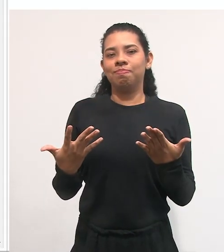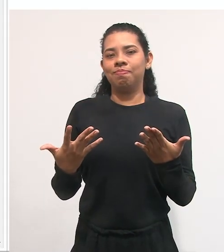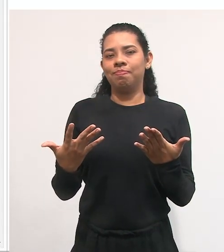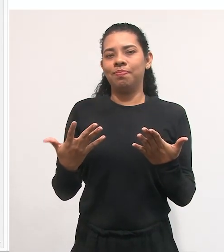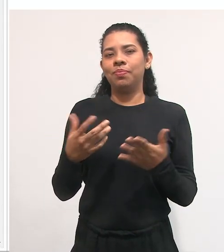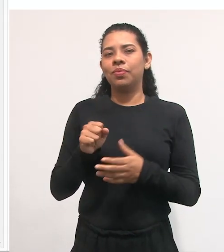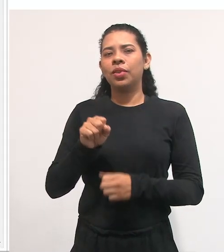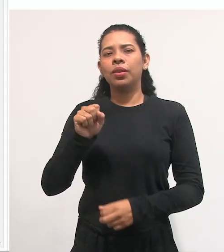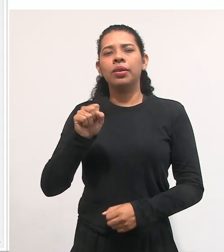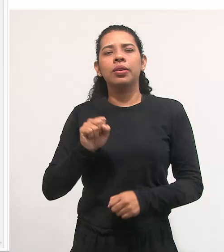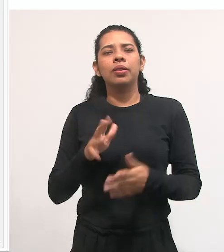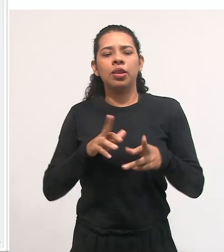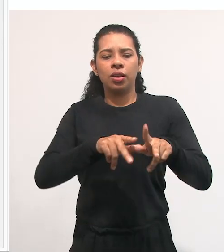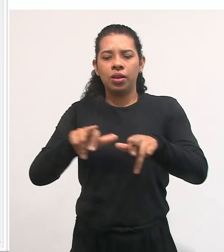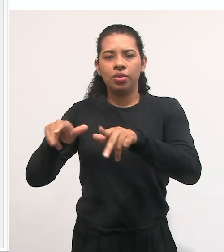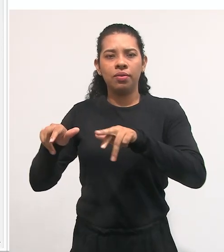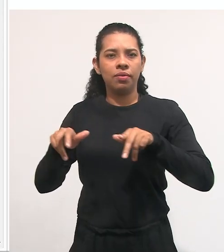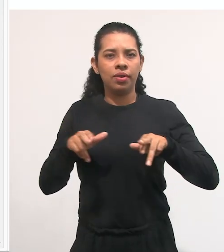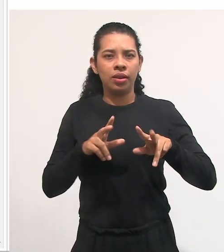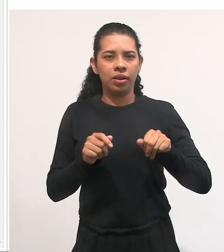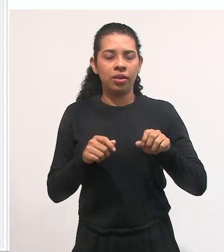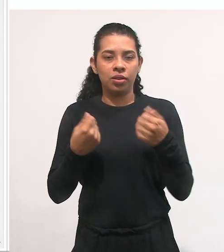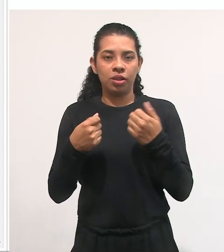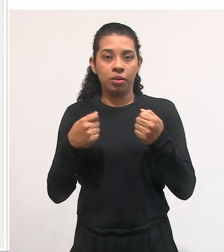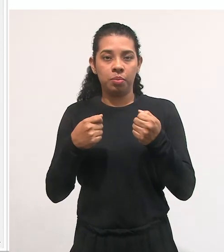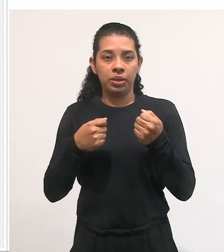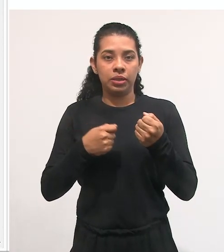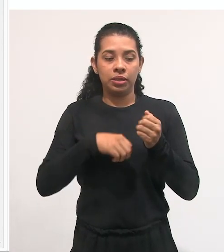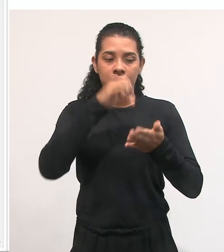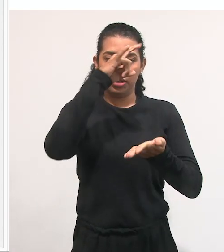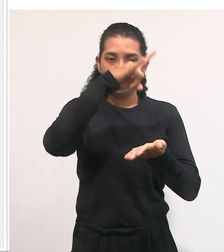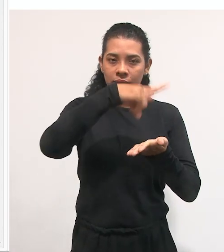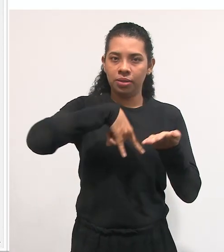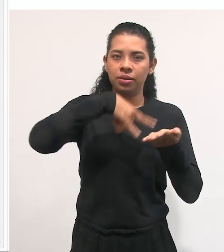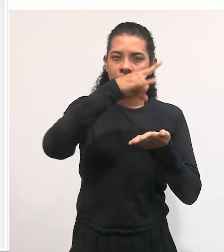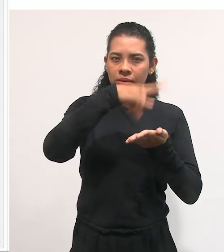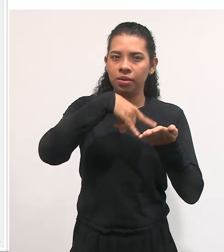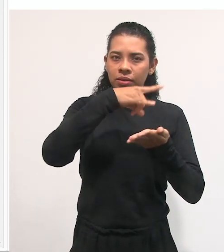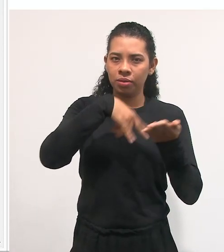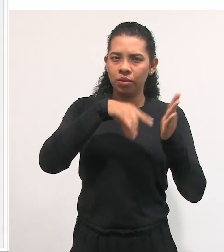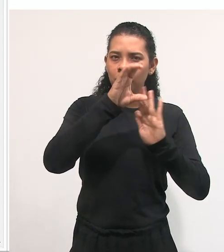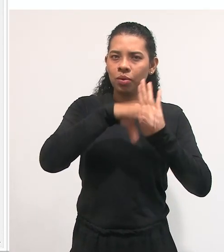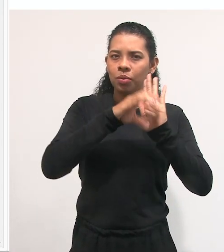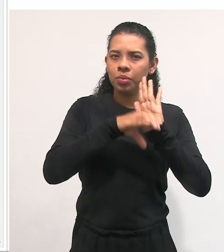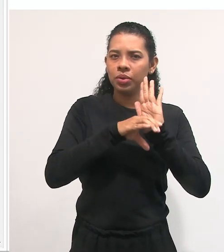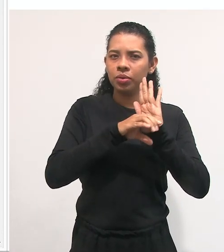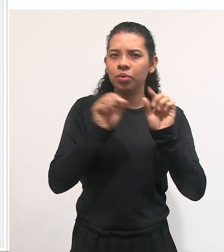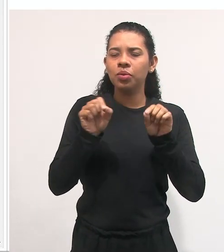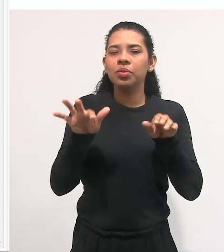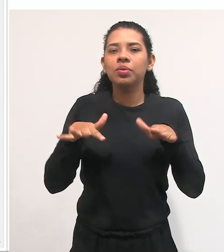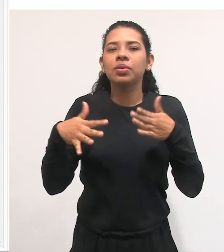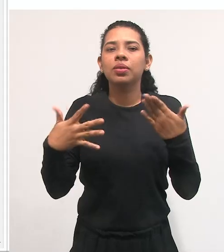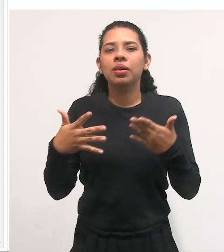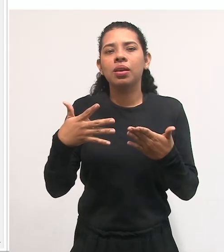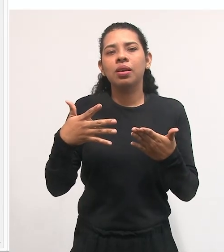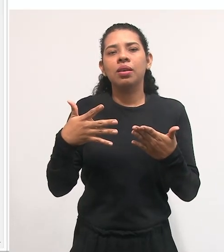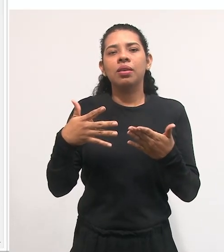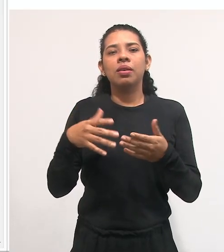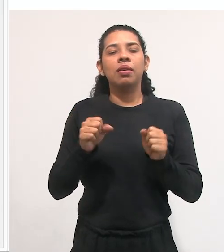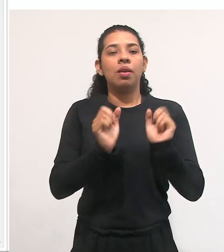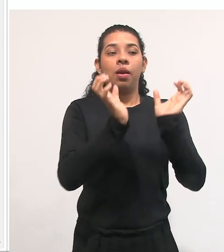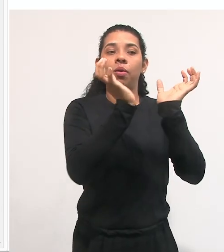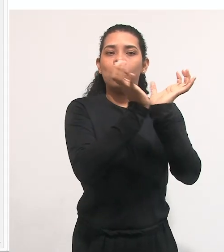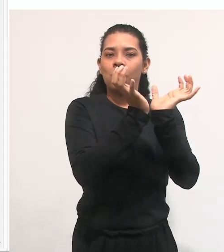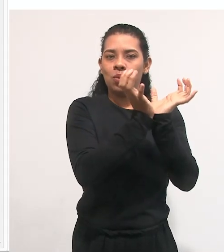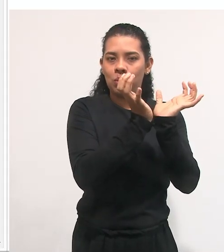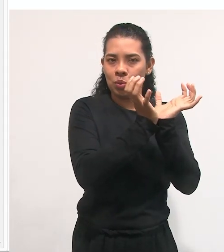Que parte é essa diversificada que vai ser contemplada no currículo? Quem é que vai escolher isso? Isso vai ser escolhido lá